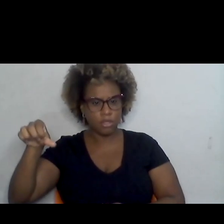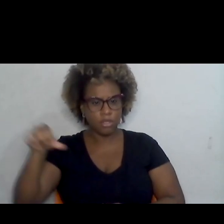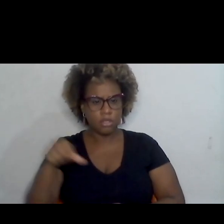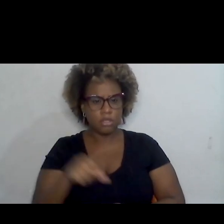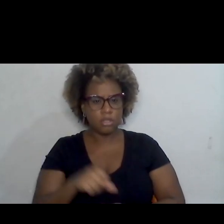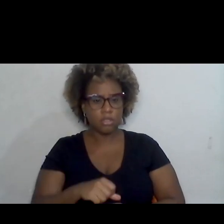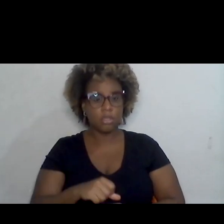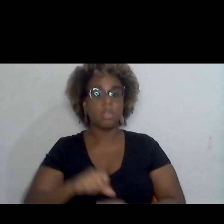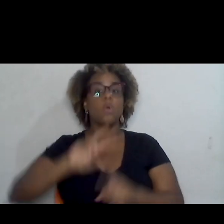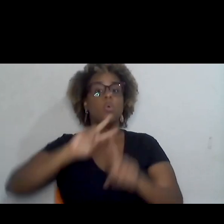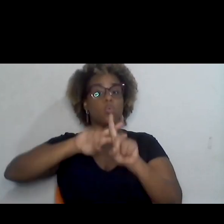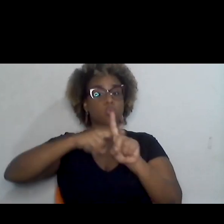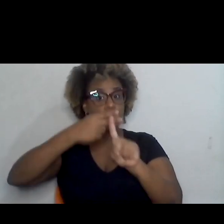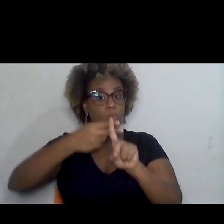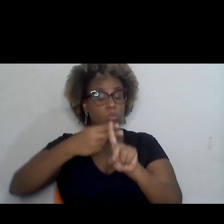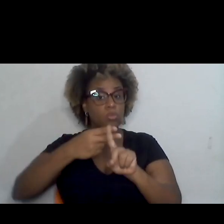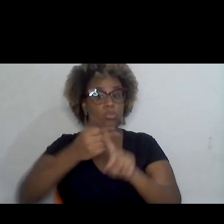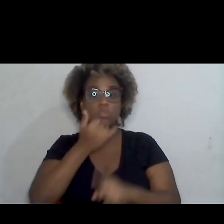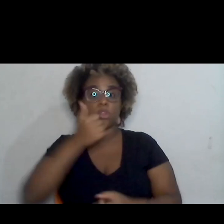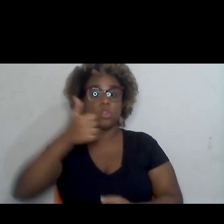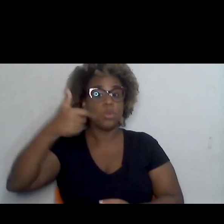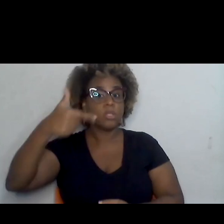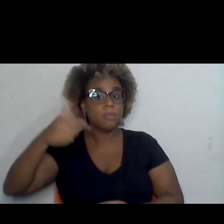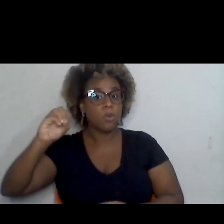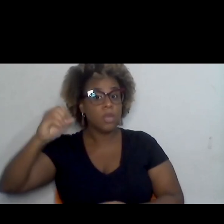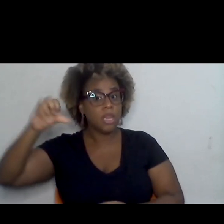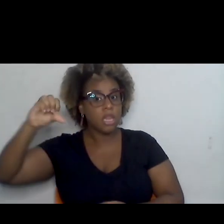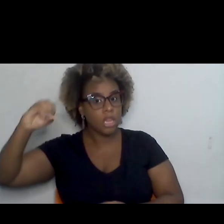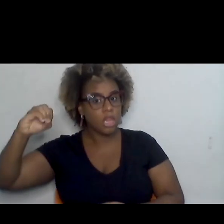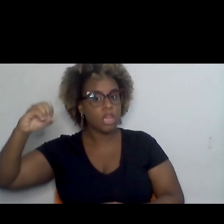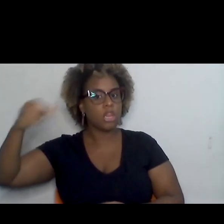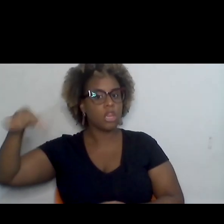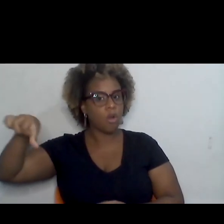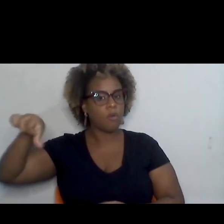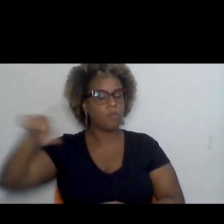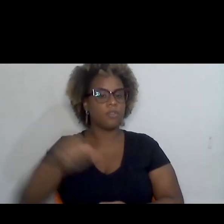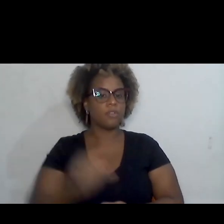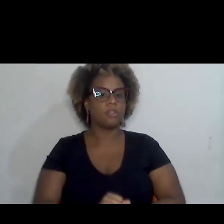2019. É o dobro da de 2009, que foi a maior a execução.